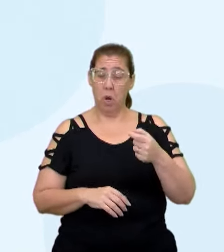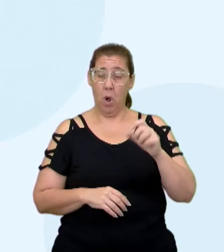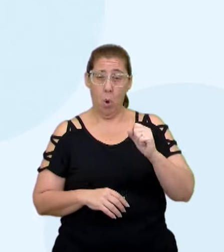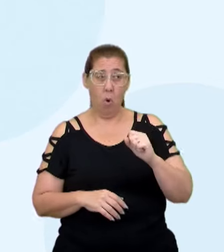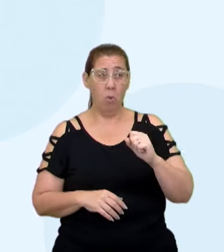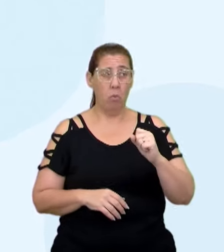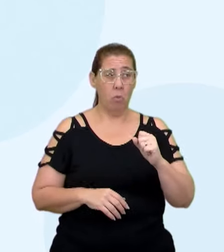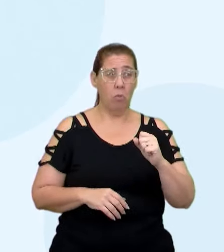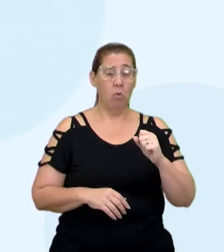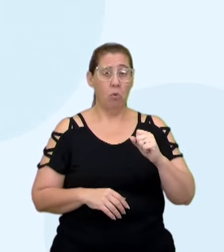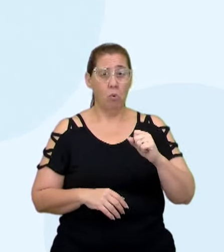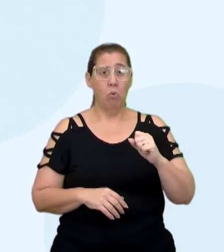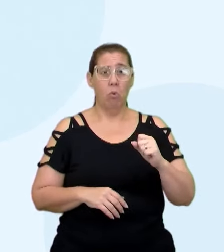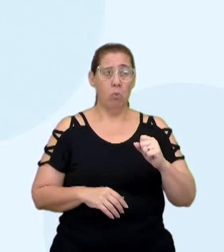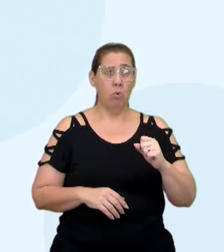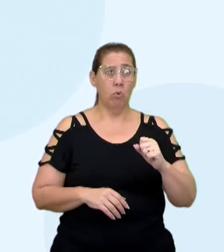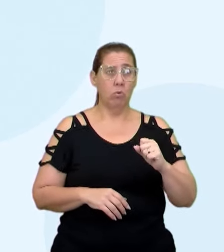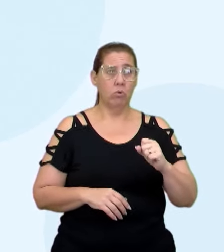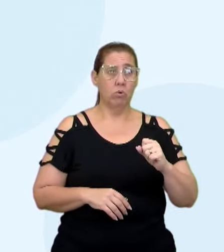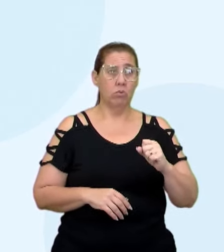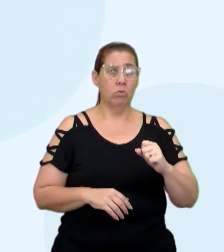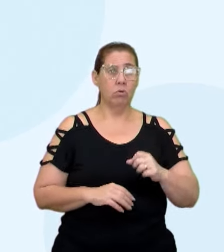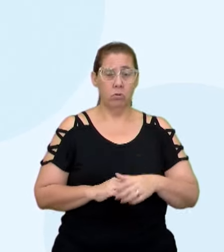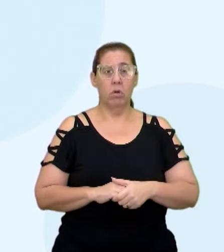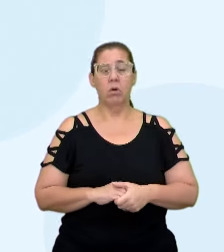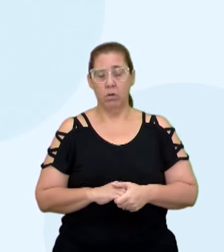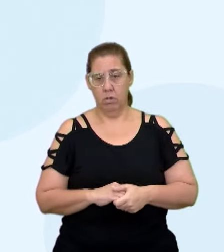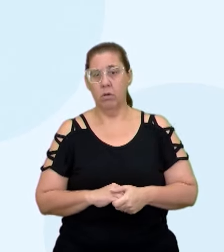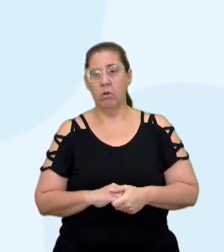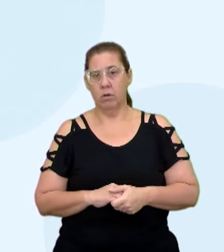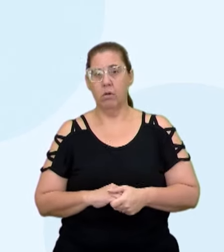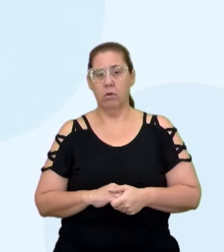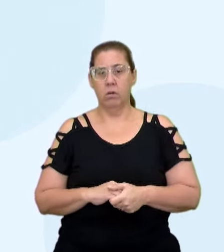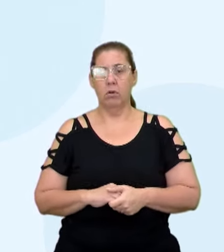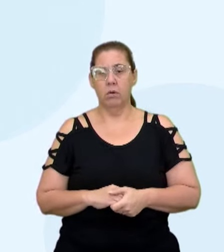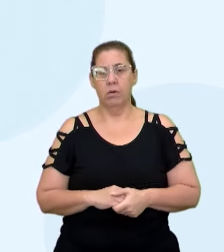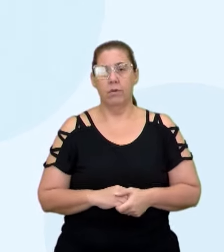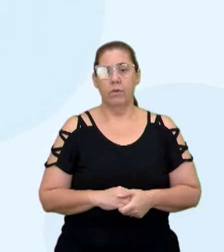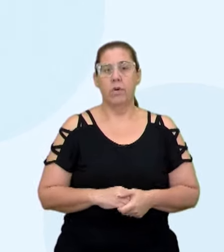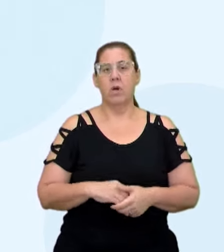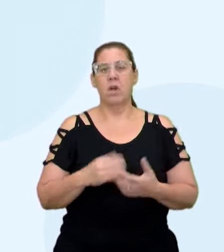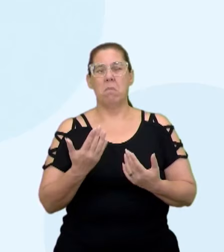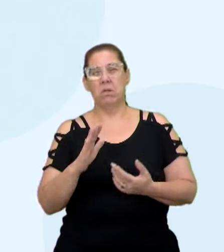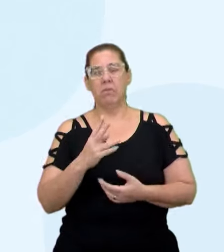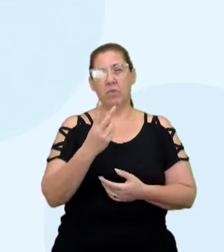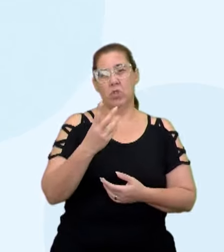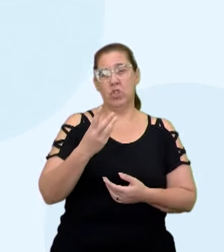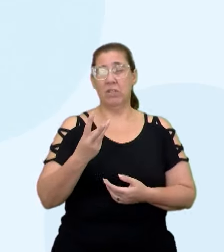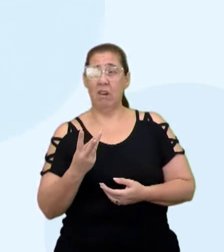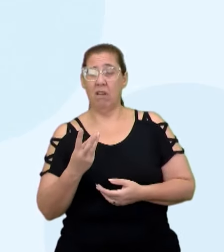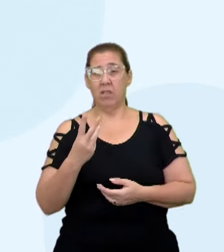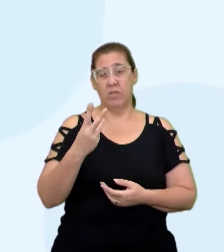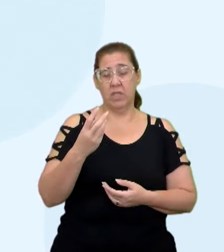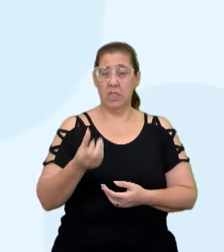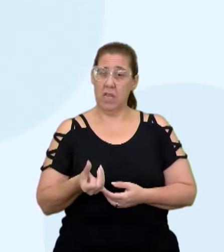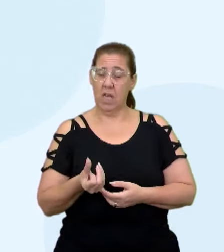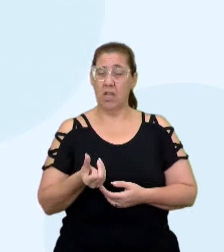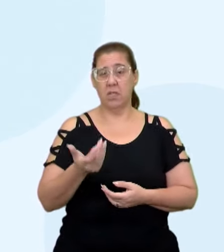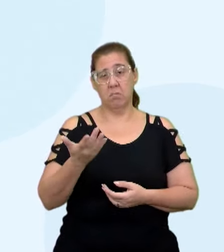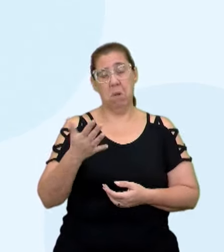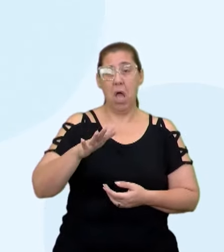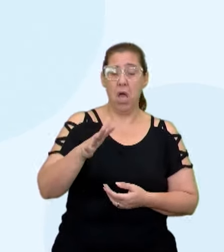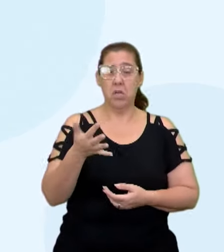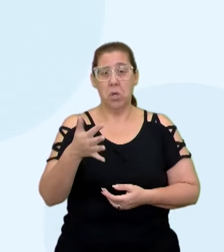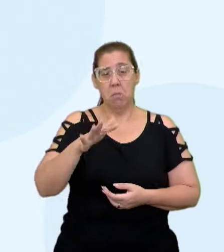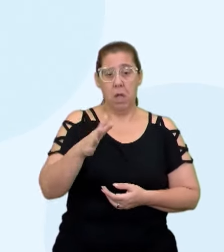certo sobrepeso. Exato, né? Então a gente vê aí em torno, né, de 23, 26, né, mais ou menos.